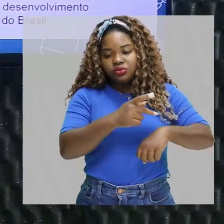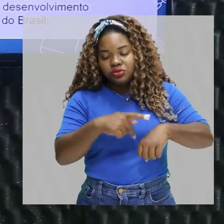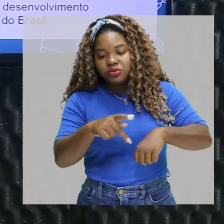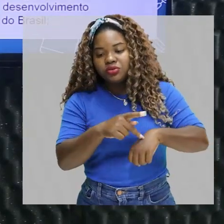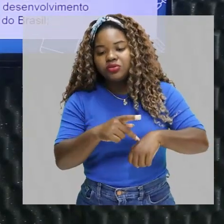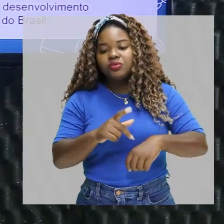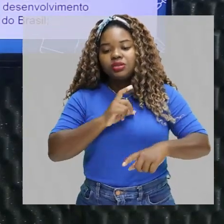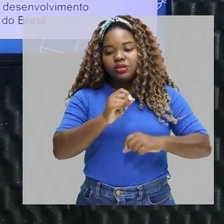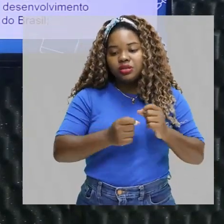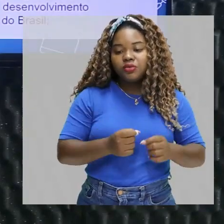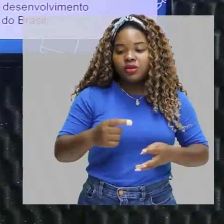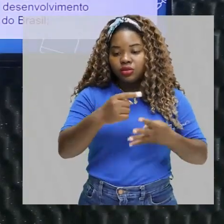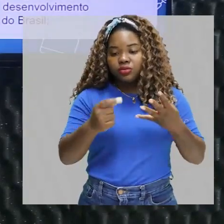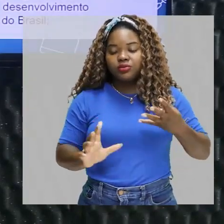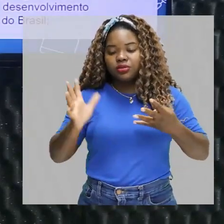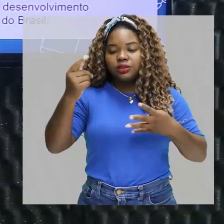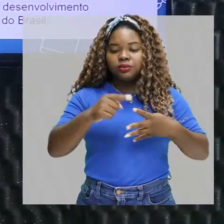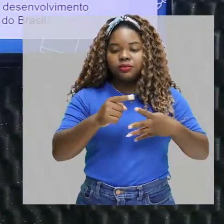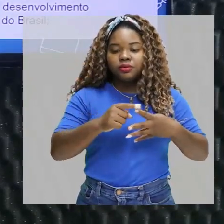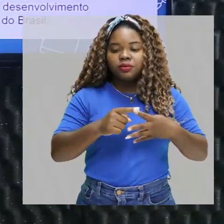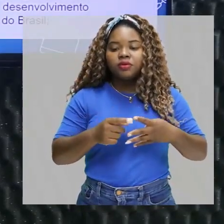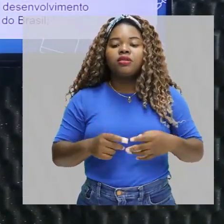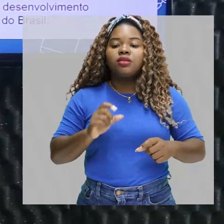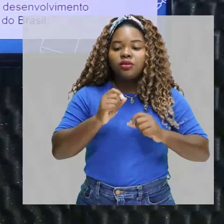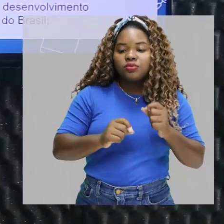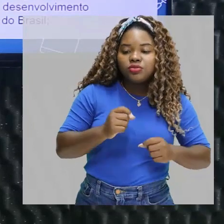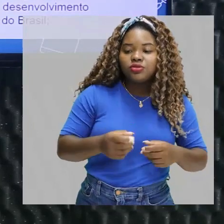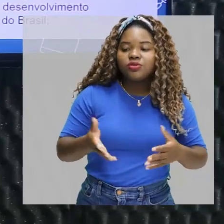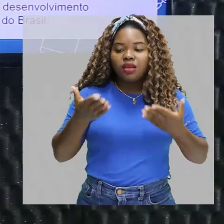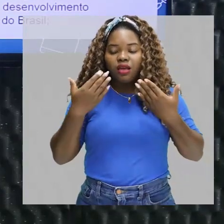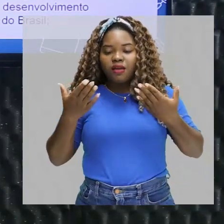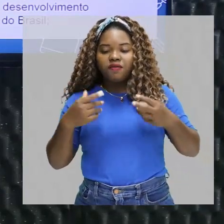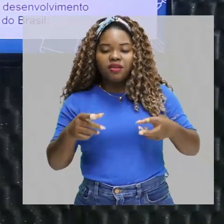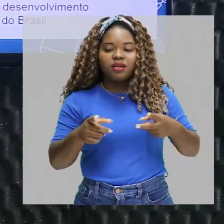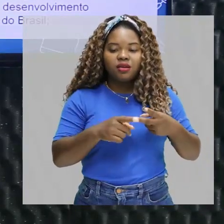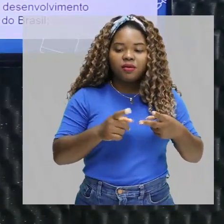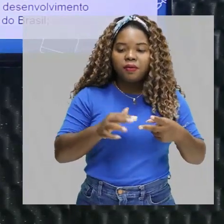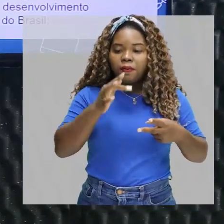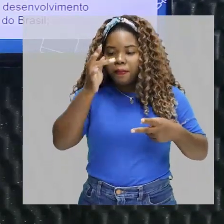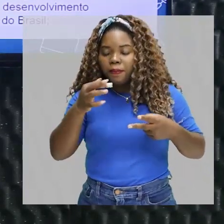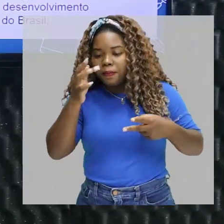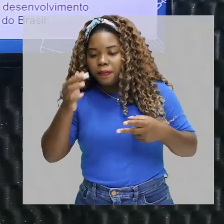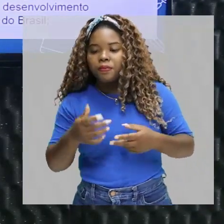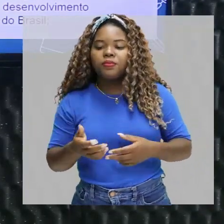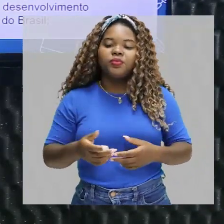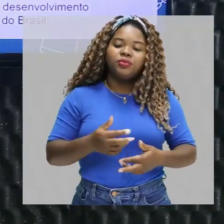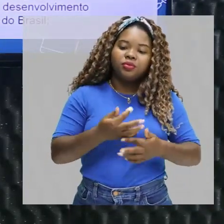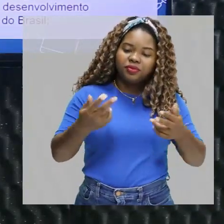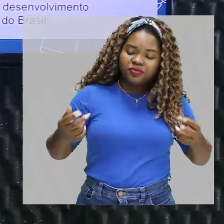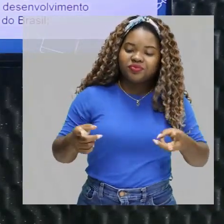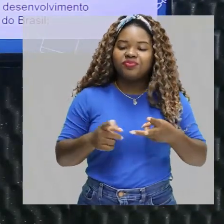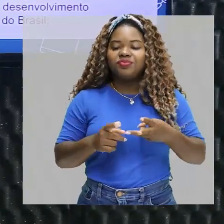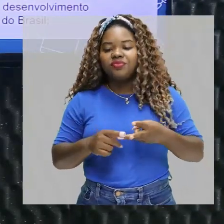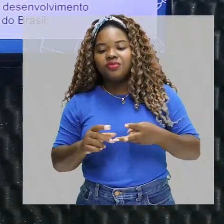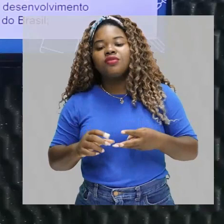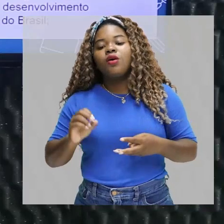desenvolvidas ou seja o verão Primavera outono e inverno Tá certo então tu tem por exemplo nessa região tu tem verois quentes Tá